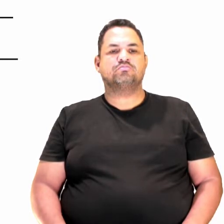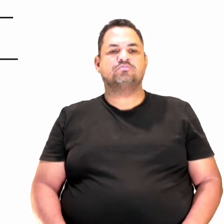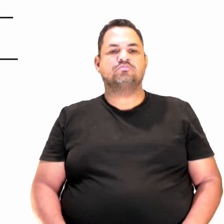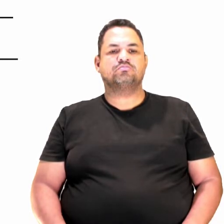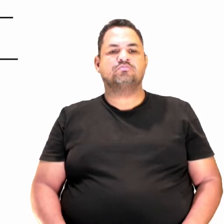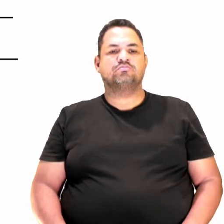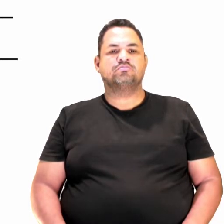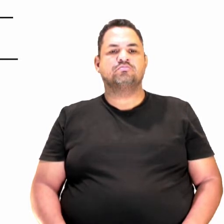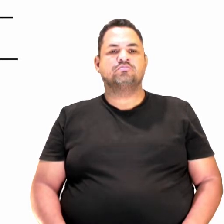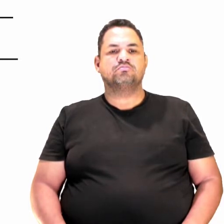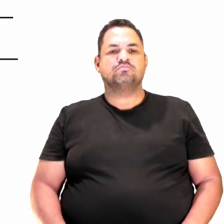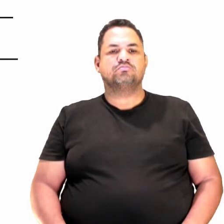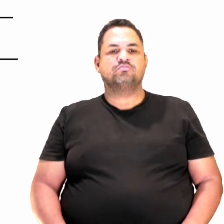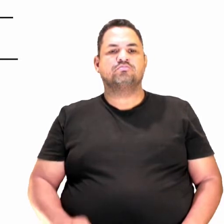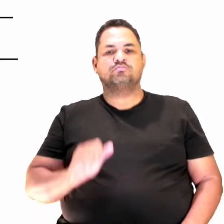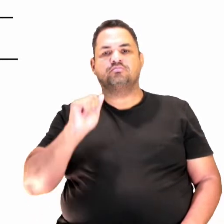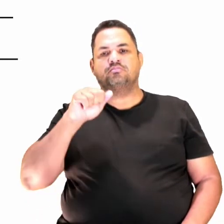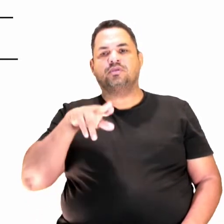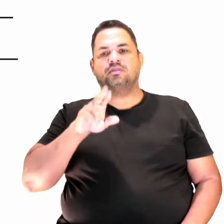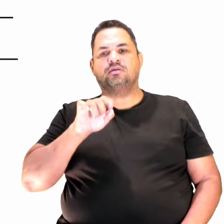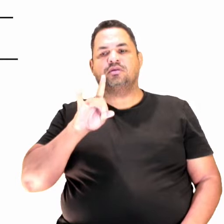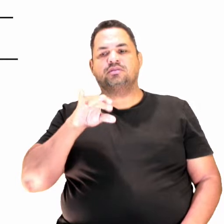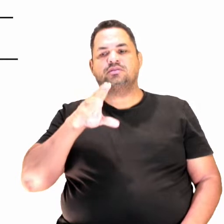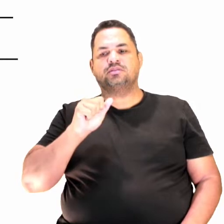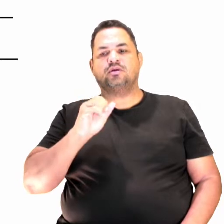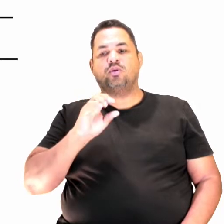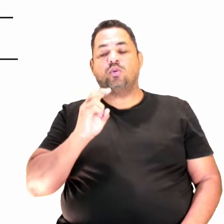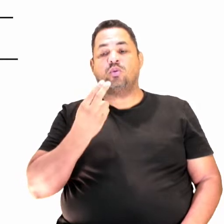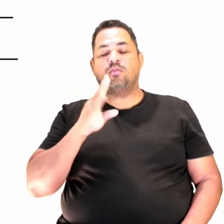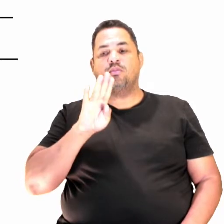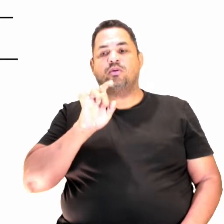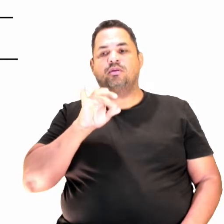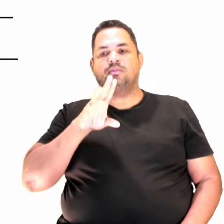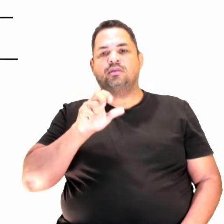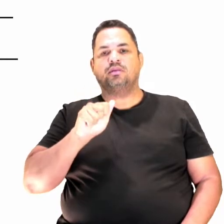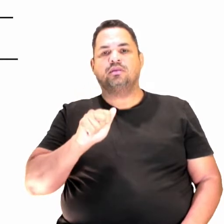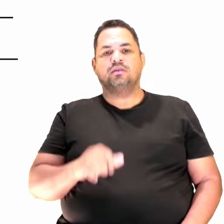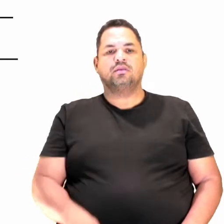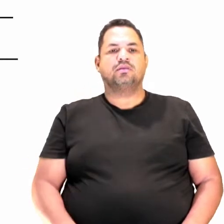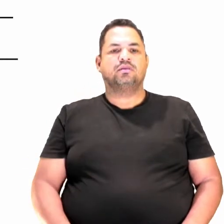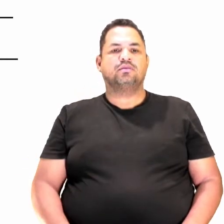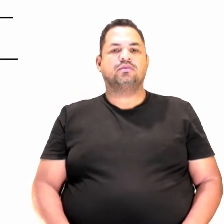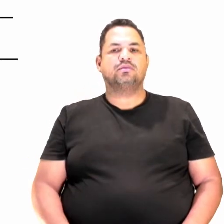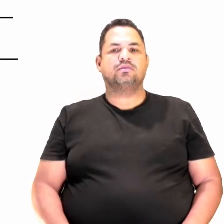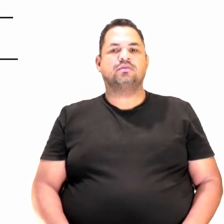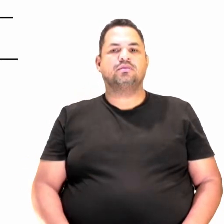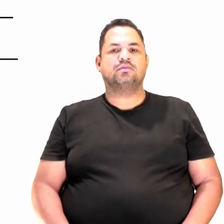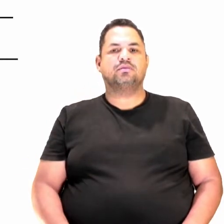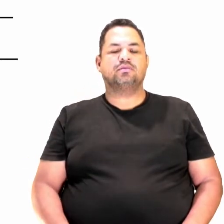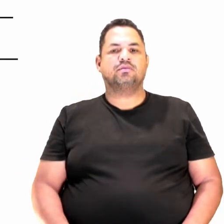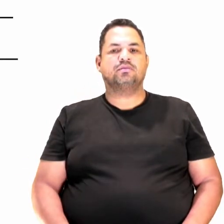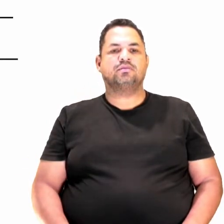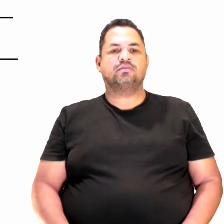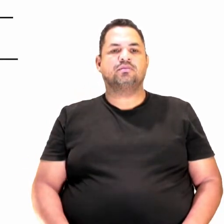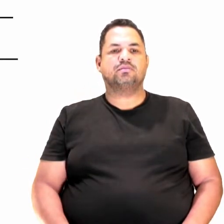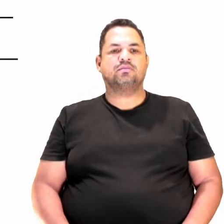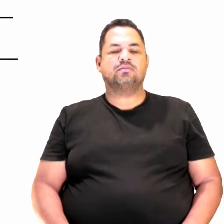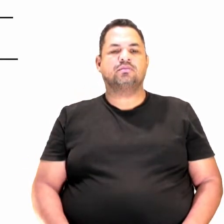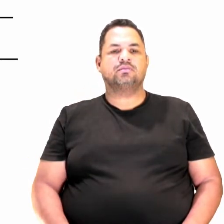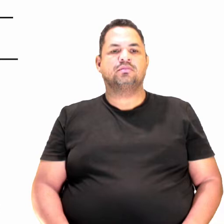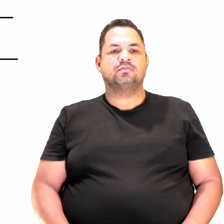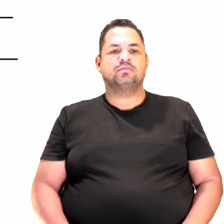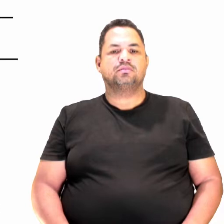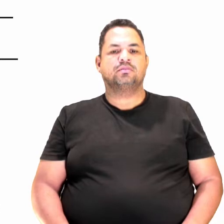É a anorexia ou a bulimia? Vou falar em português mesmo. Anorexia ou bulimia? Eat